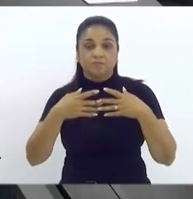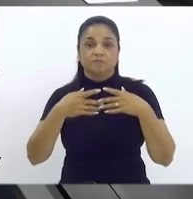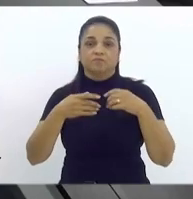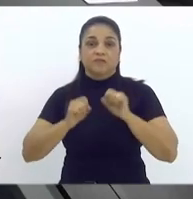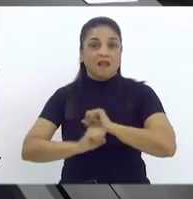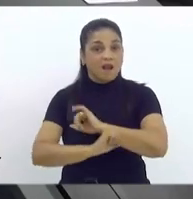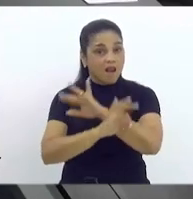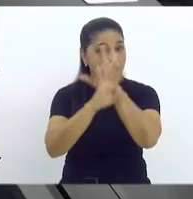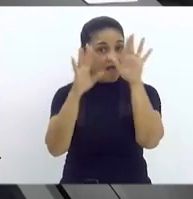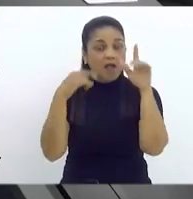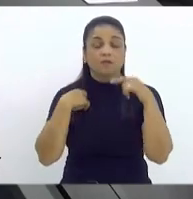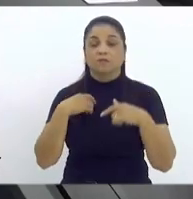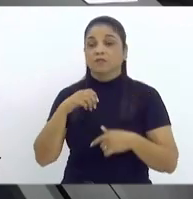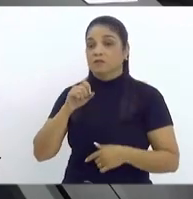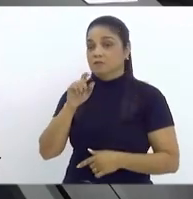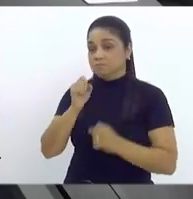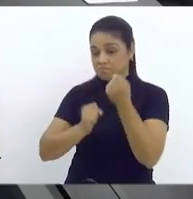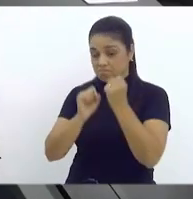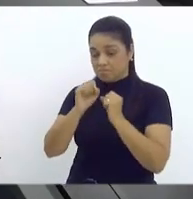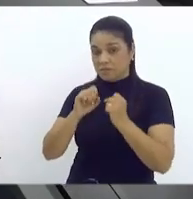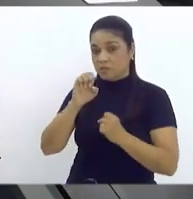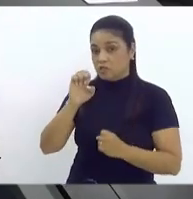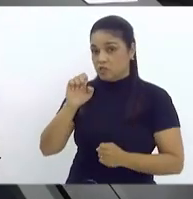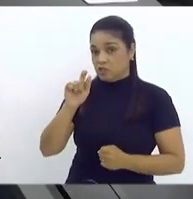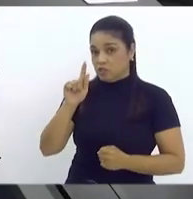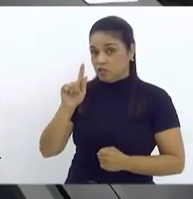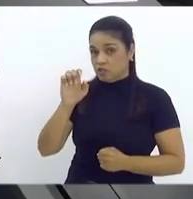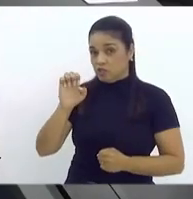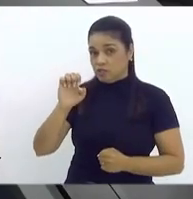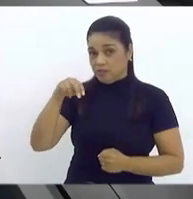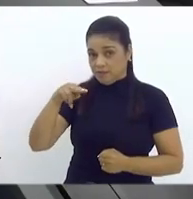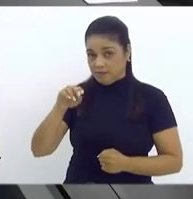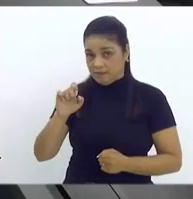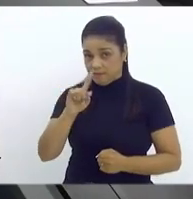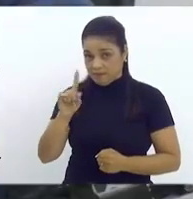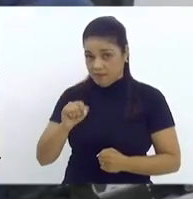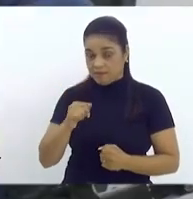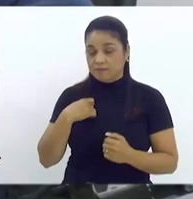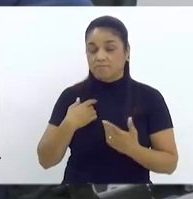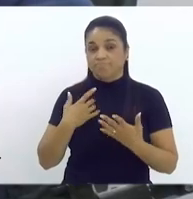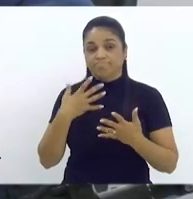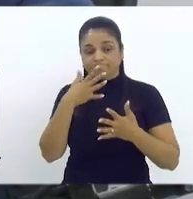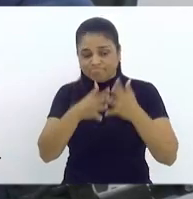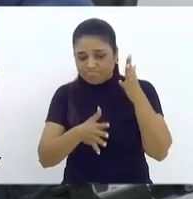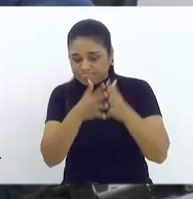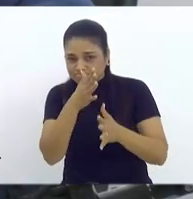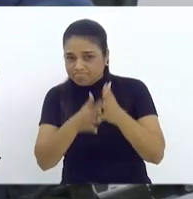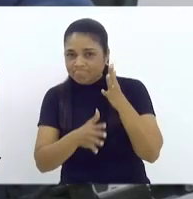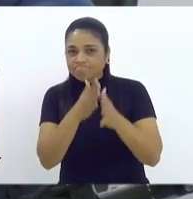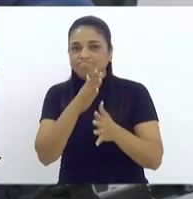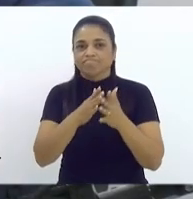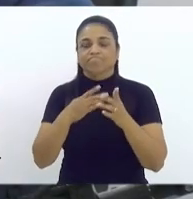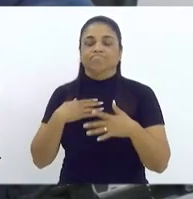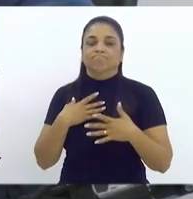relação conturbada que é a que envolve os postos, a ligação de postos NV?